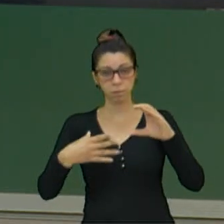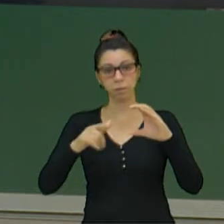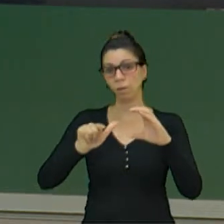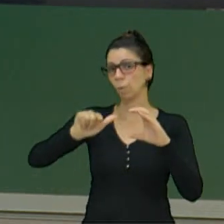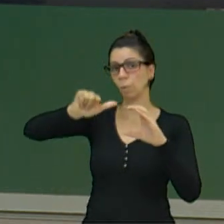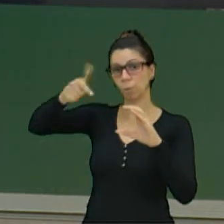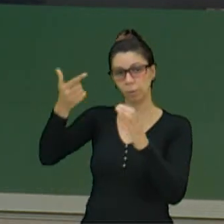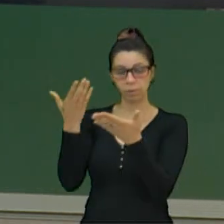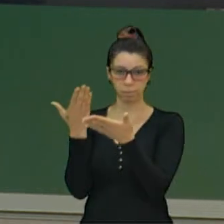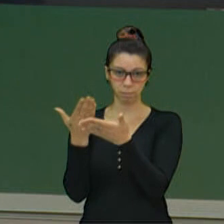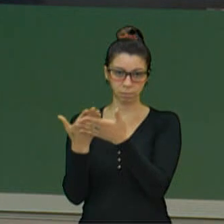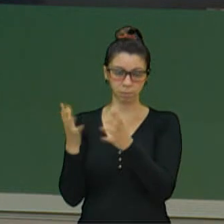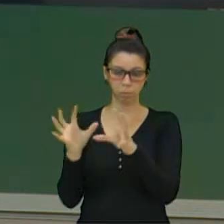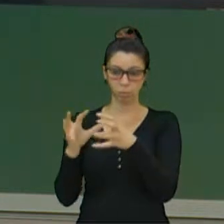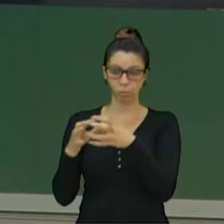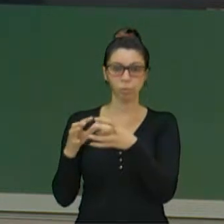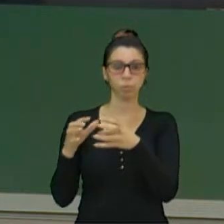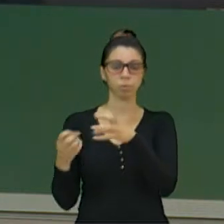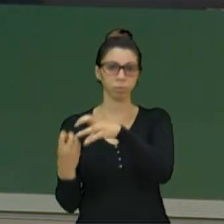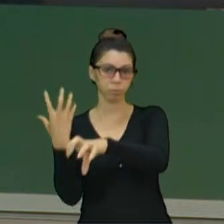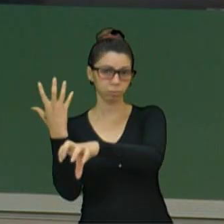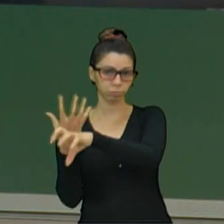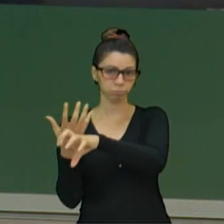próximas aulas do outro grupo de plantas.